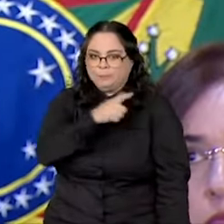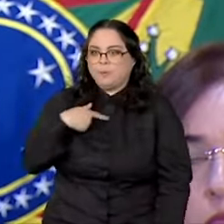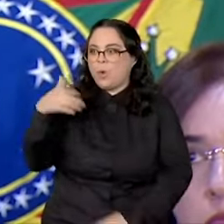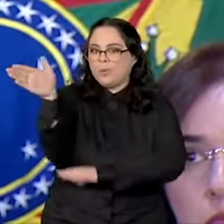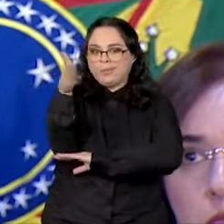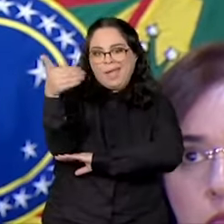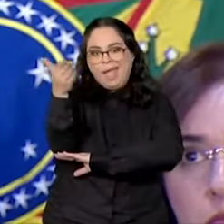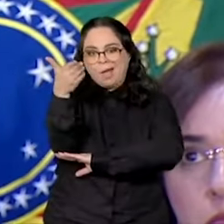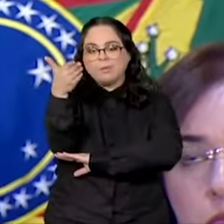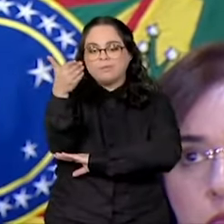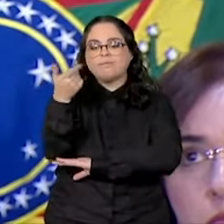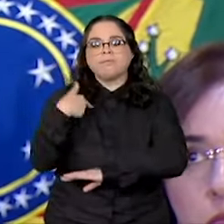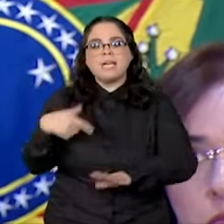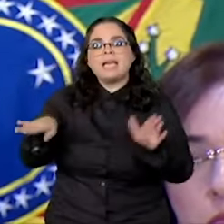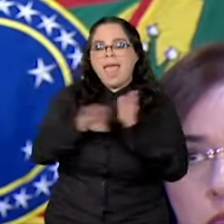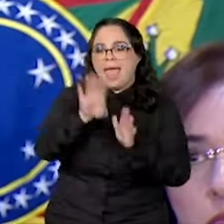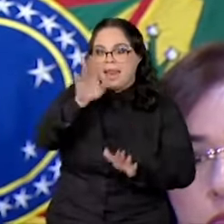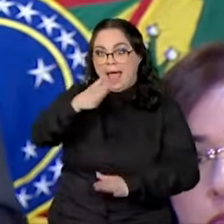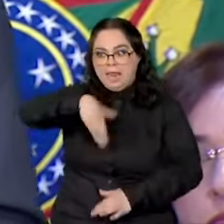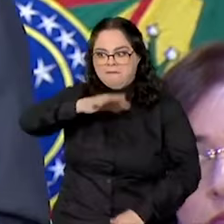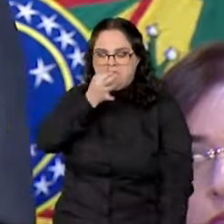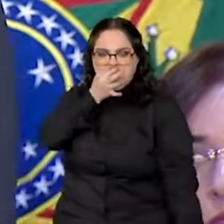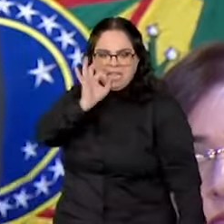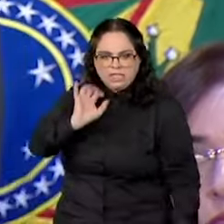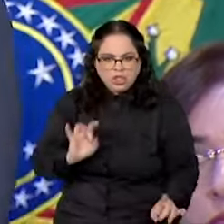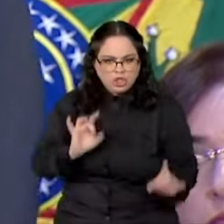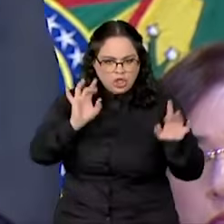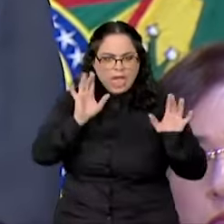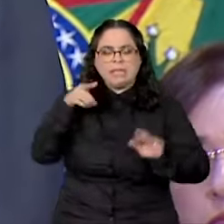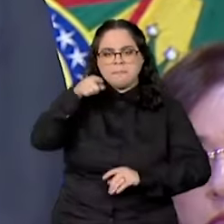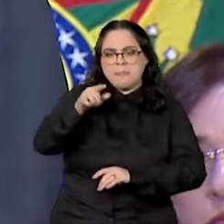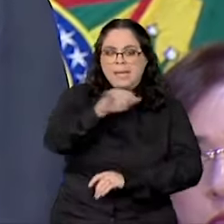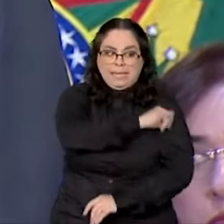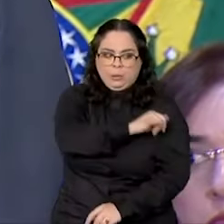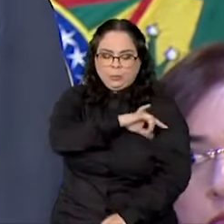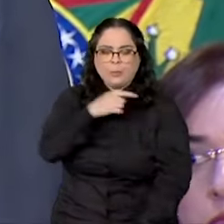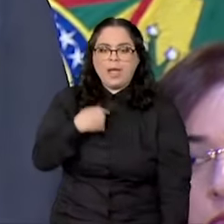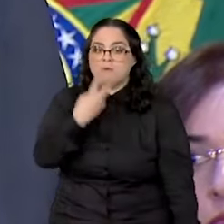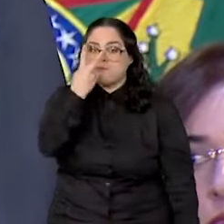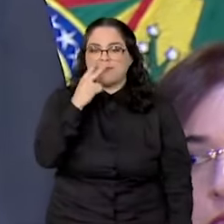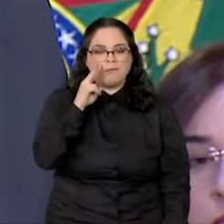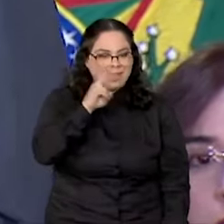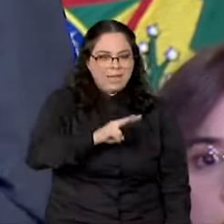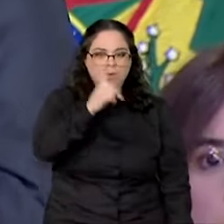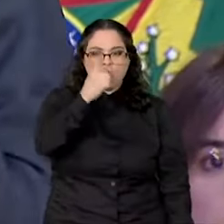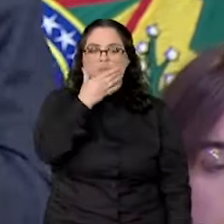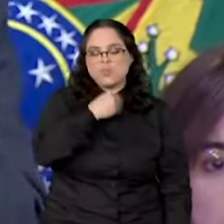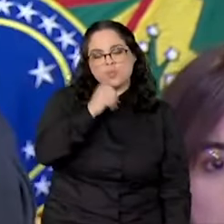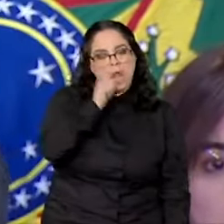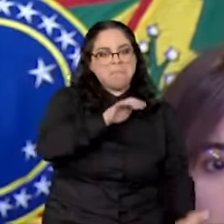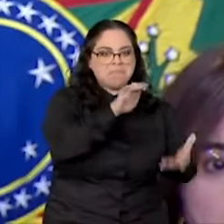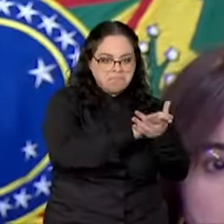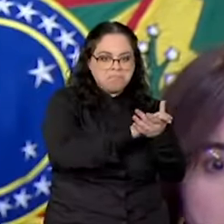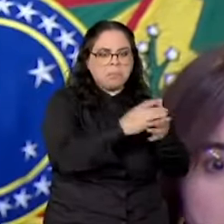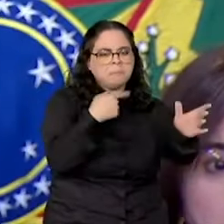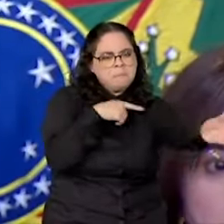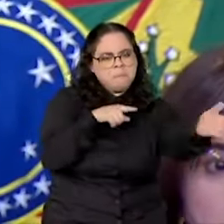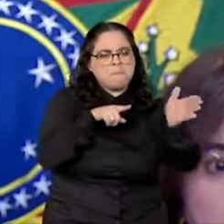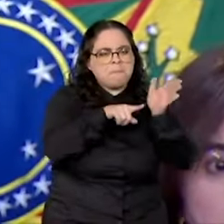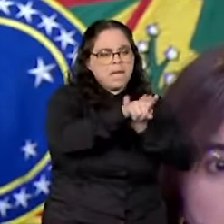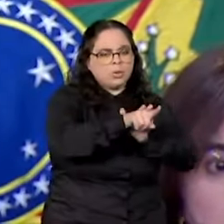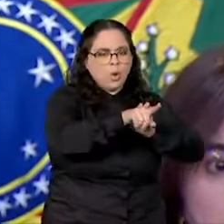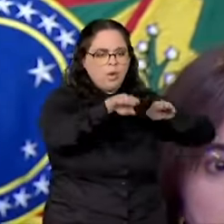que era um hotel francês, e eu vi um casal, sabe, fazer uma pergunta